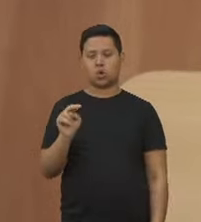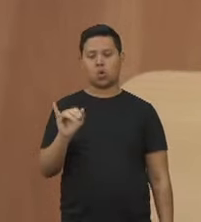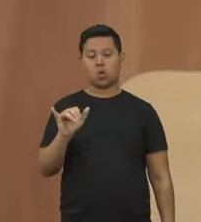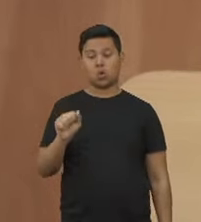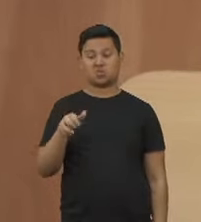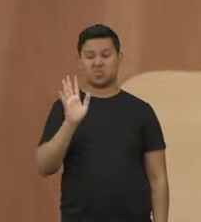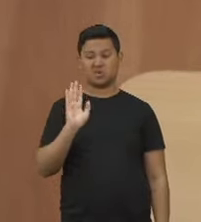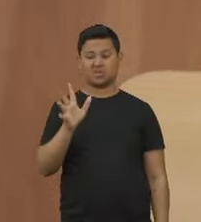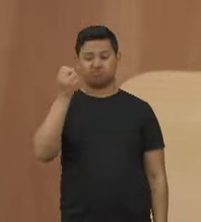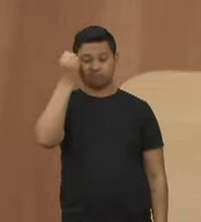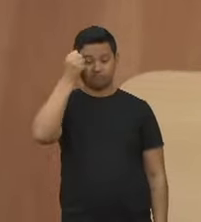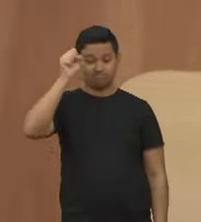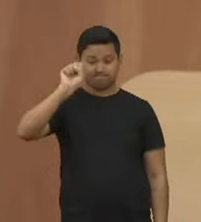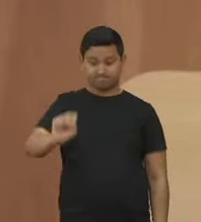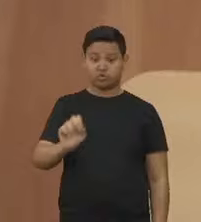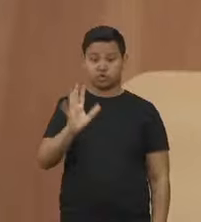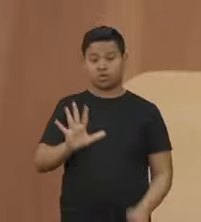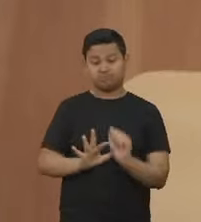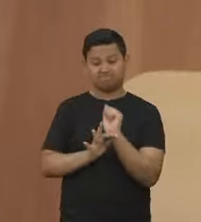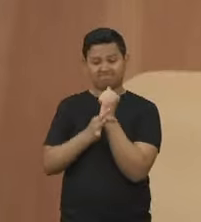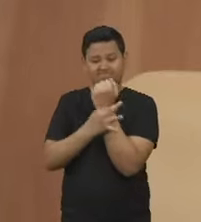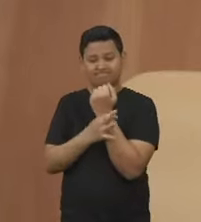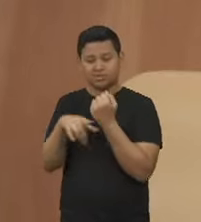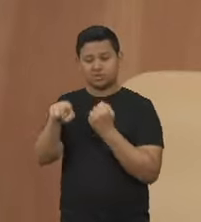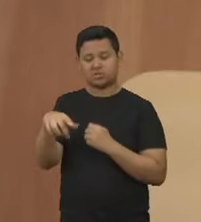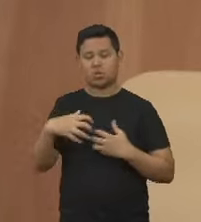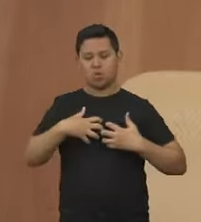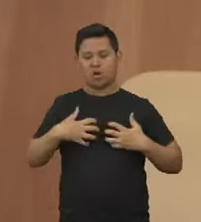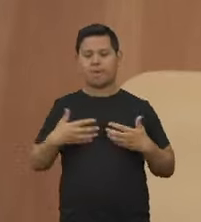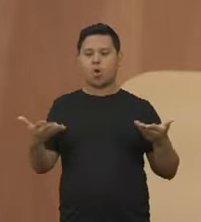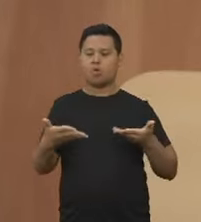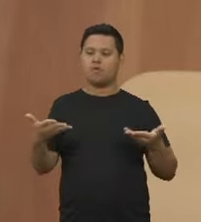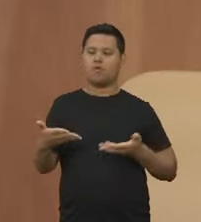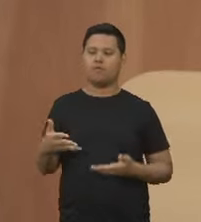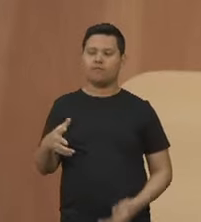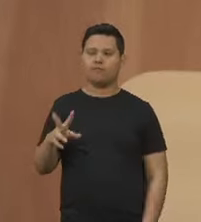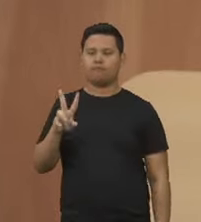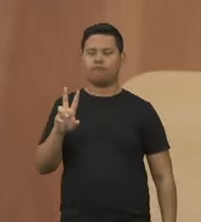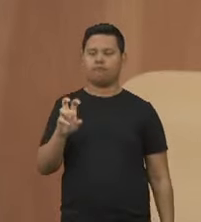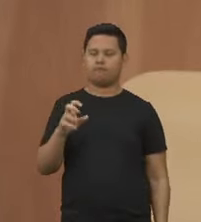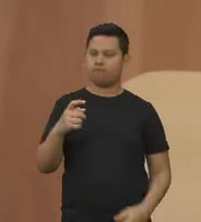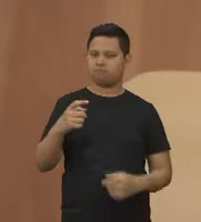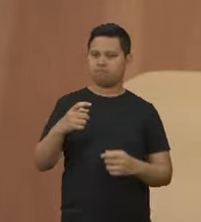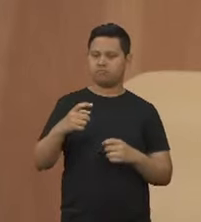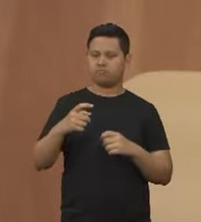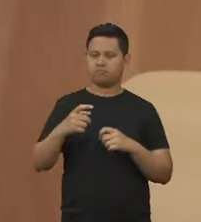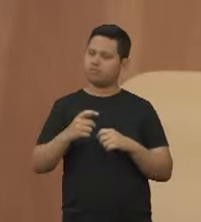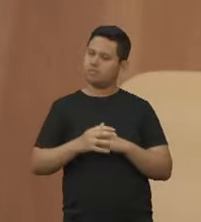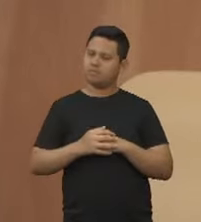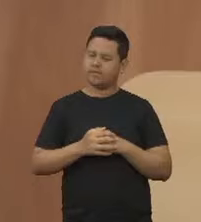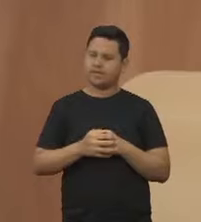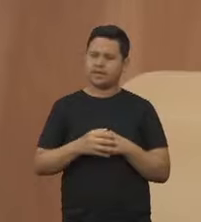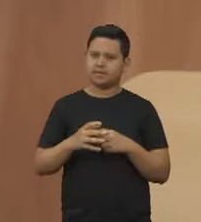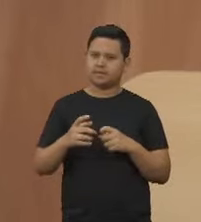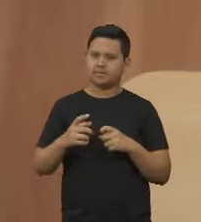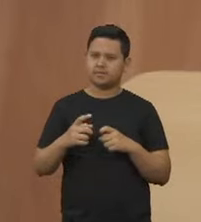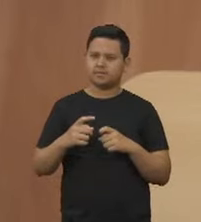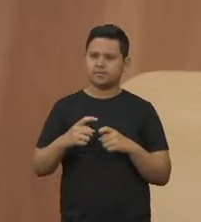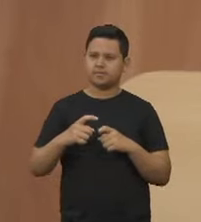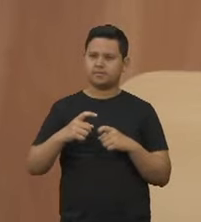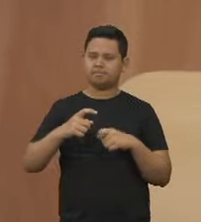30 anos na defesa da proteção animal, hoje veterinária, e conte sempre com o nosso apoio aqui na